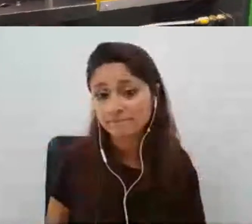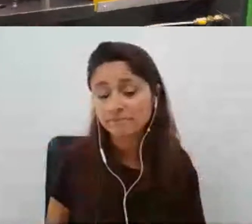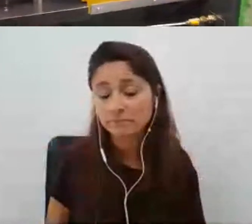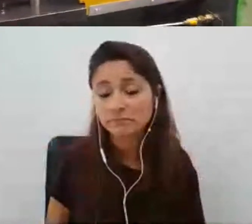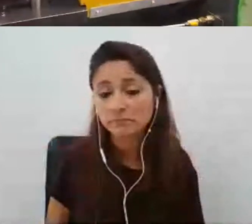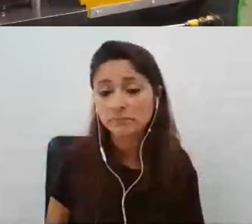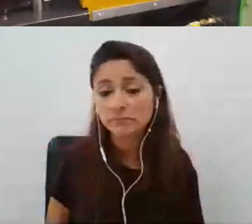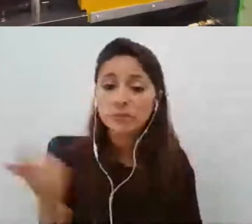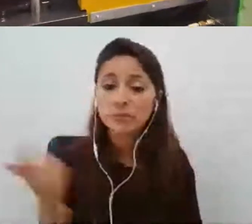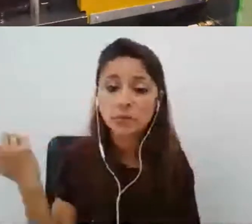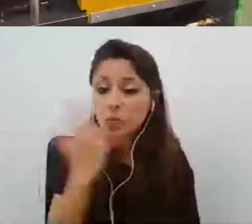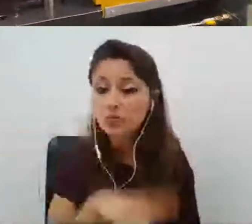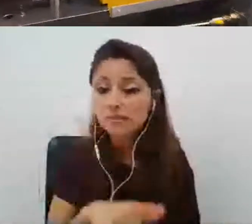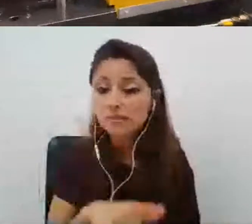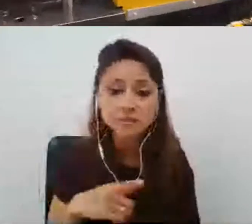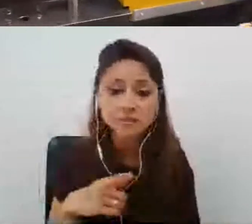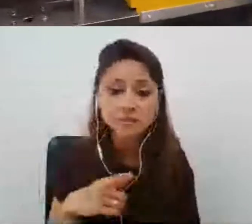consegue simular